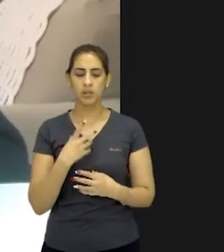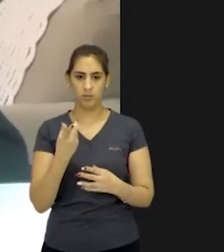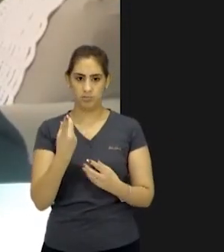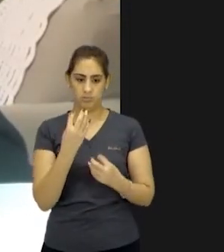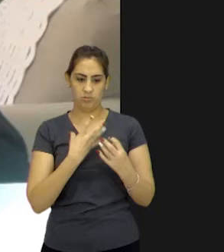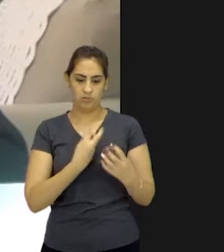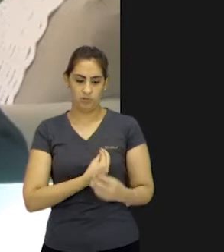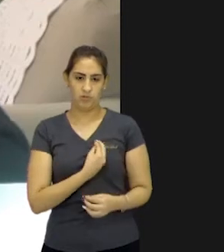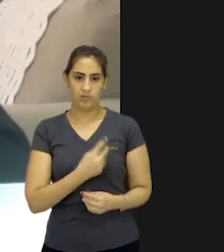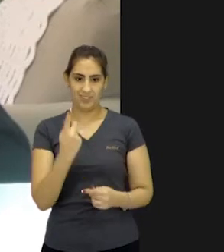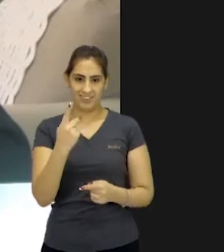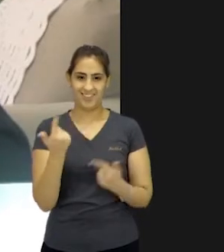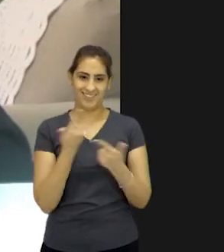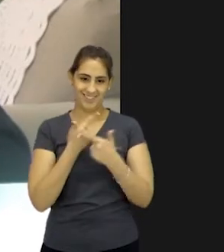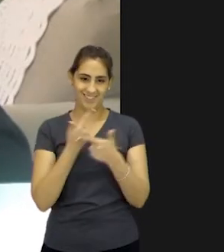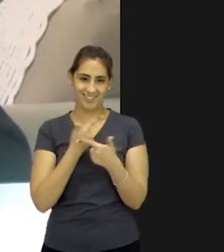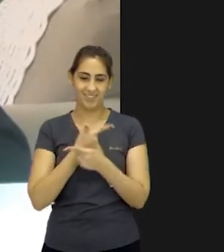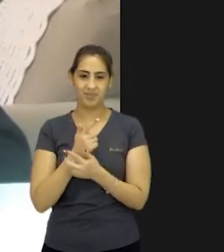mas...